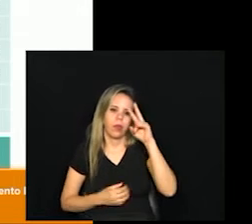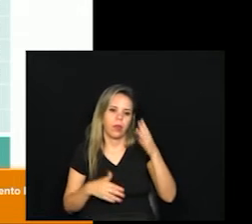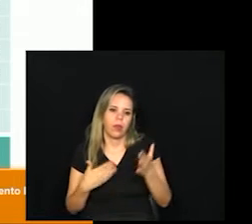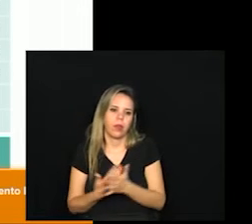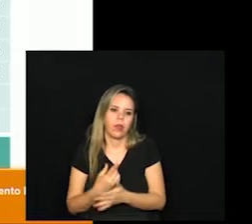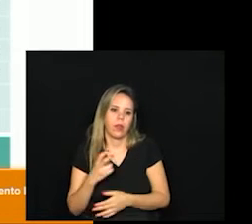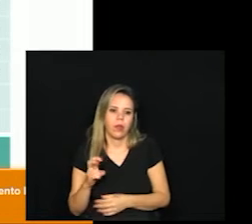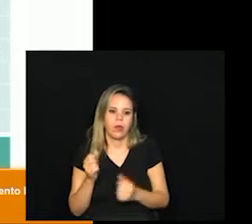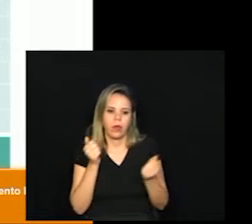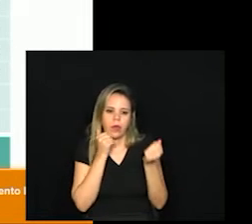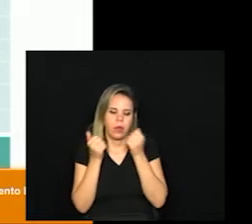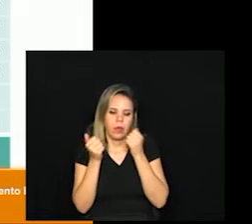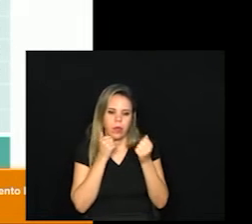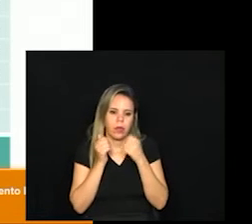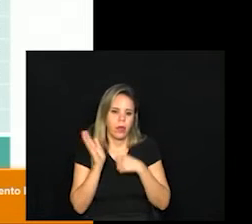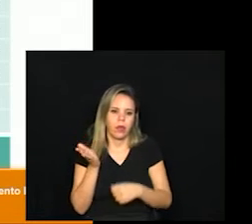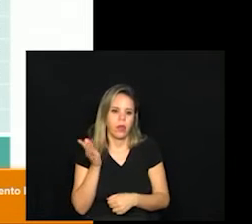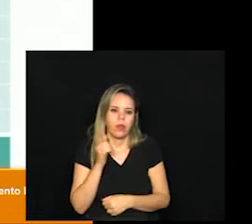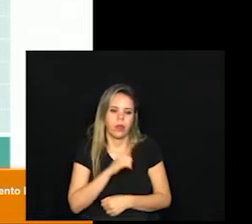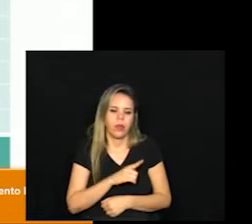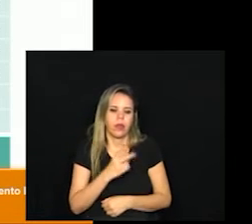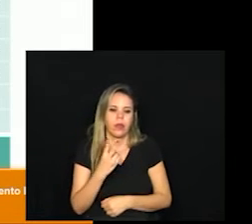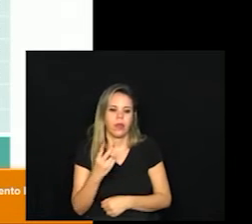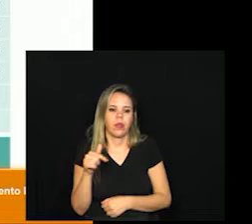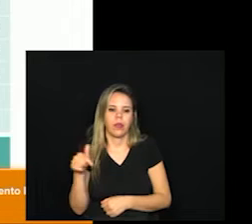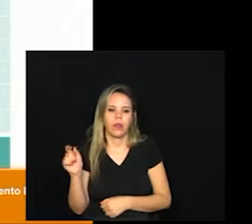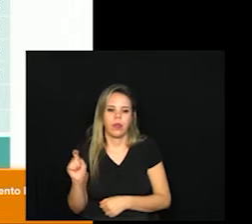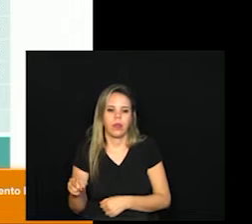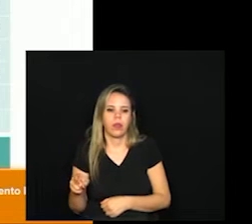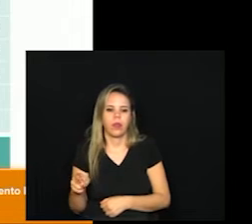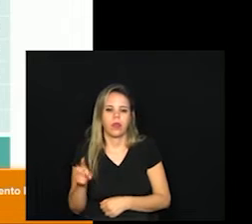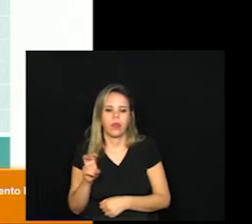dia 15 de julho, nós tivemos